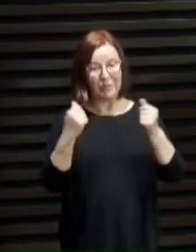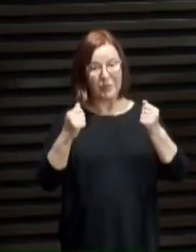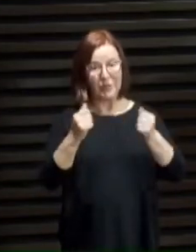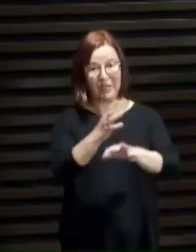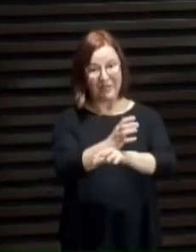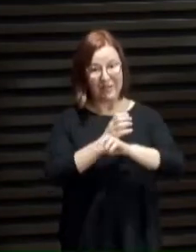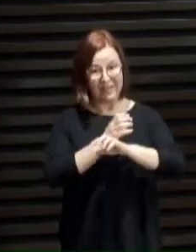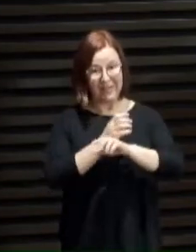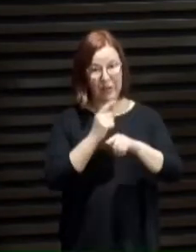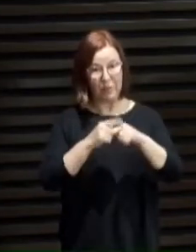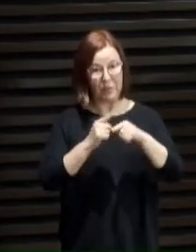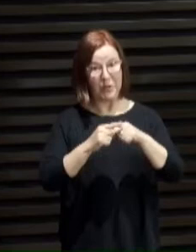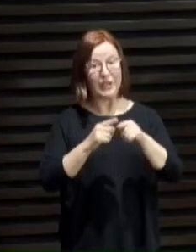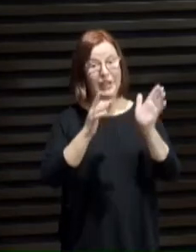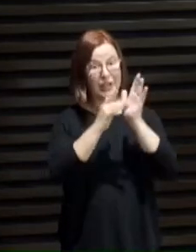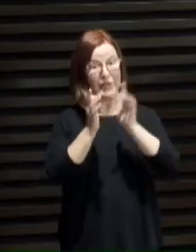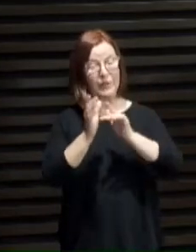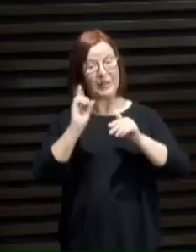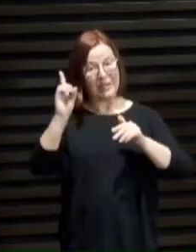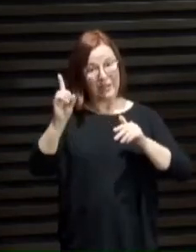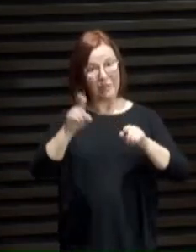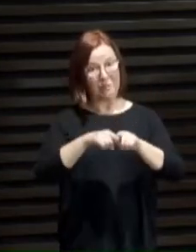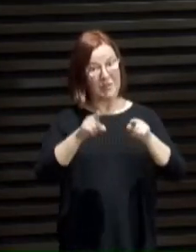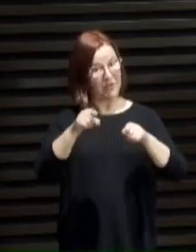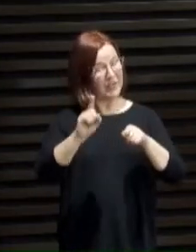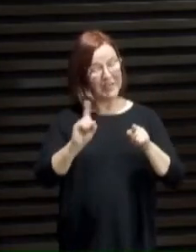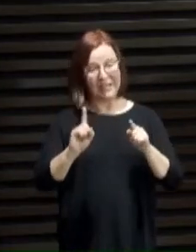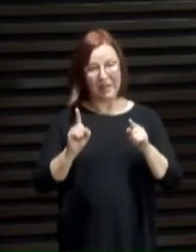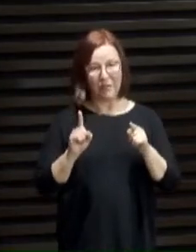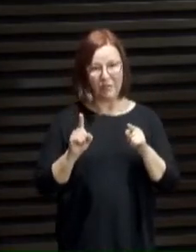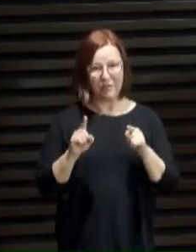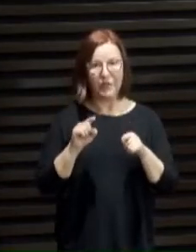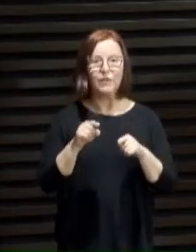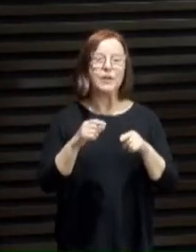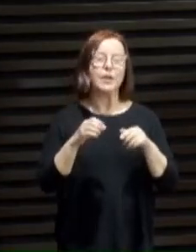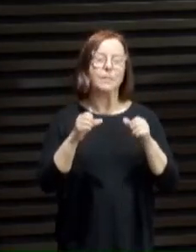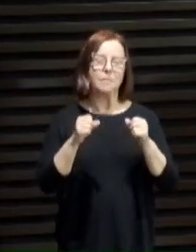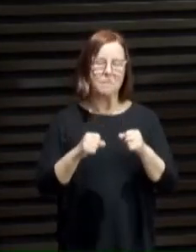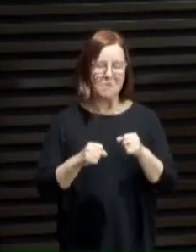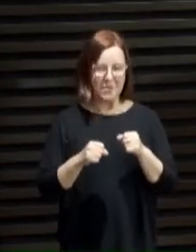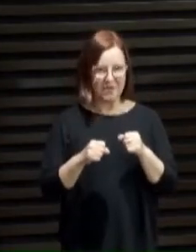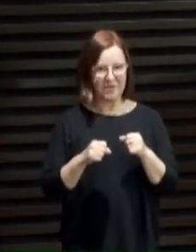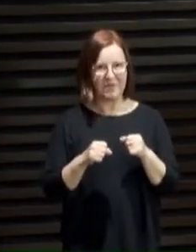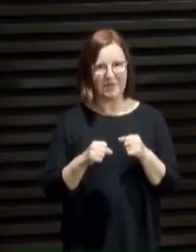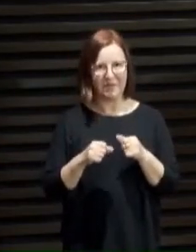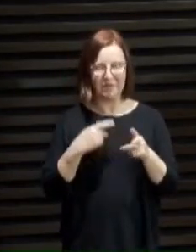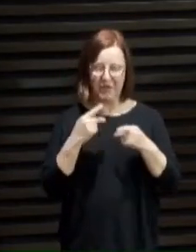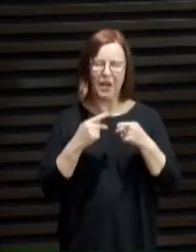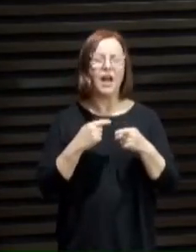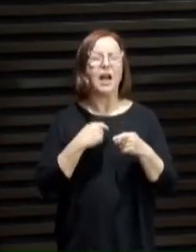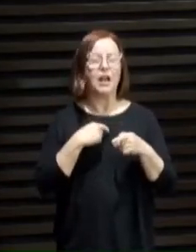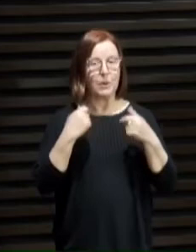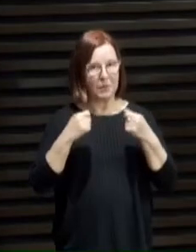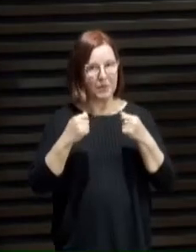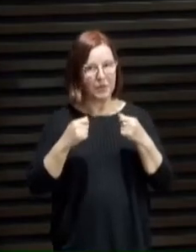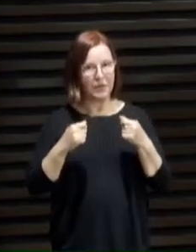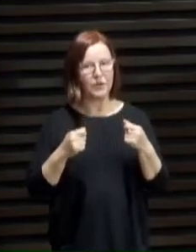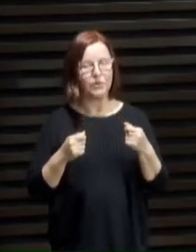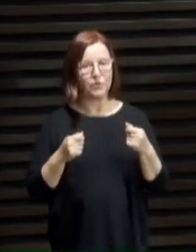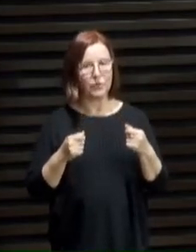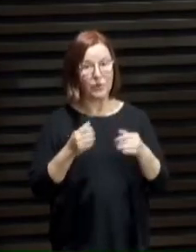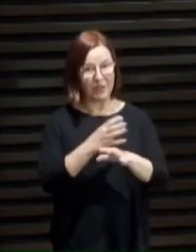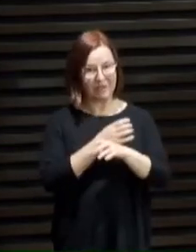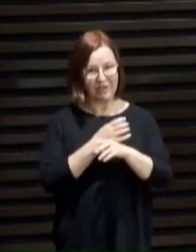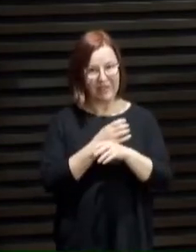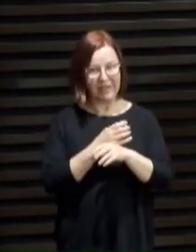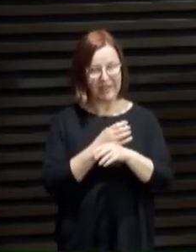criatura. Você pode dizer assim, Jonas, eu preciso me esvaziar. Sim, você pode. Você pode dizer no sentido de se humilhar, no sentido